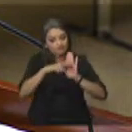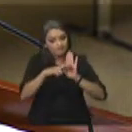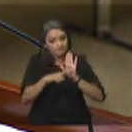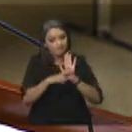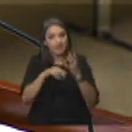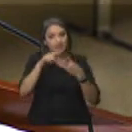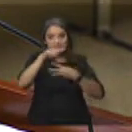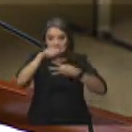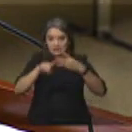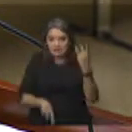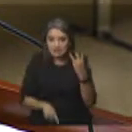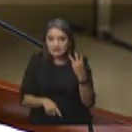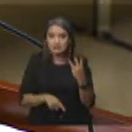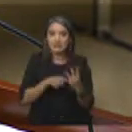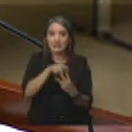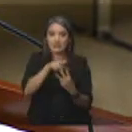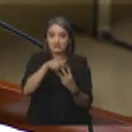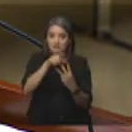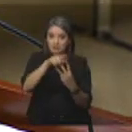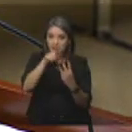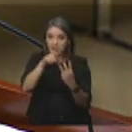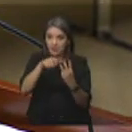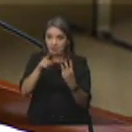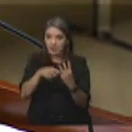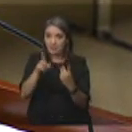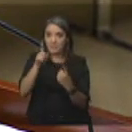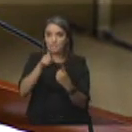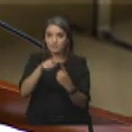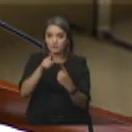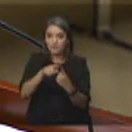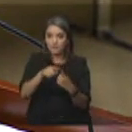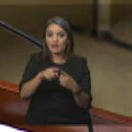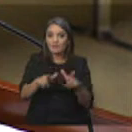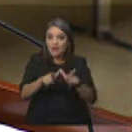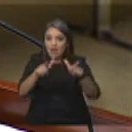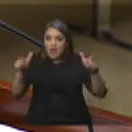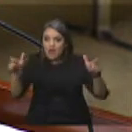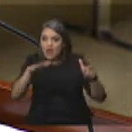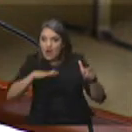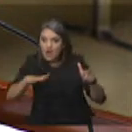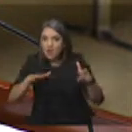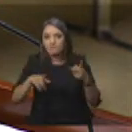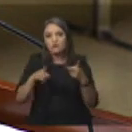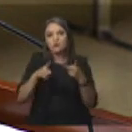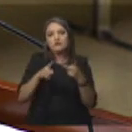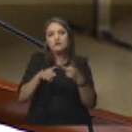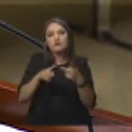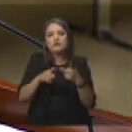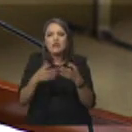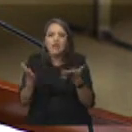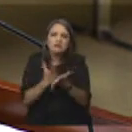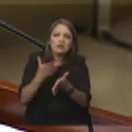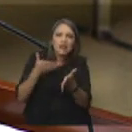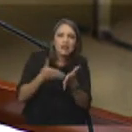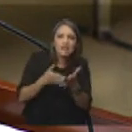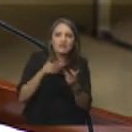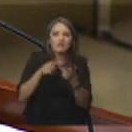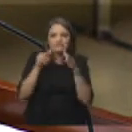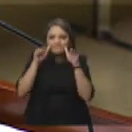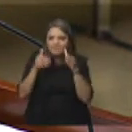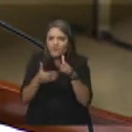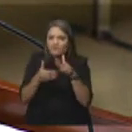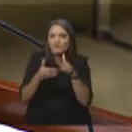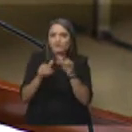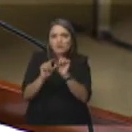três categorizações, as quais eu repito, amplo, restrito e específico. A título de exemplo,